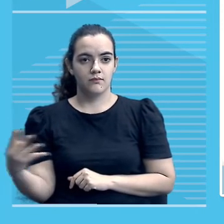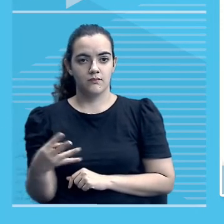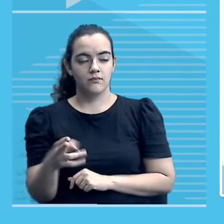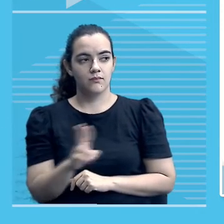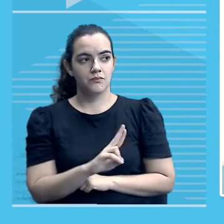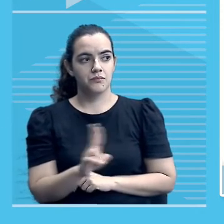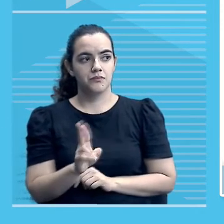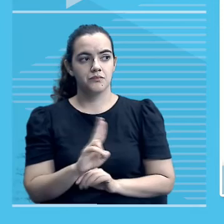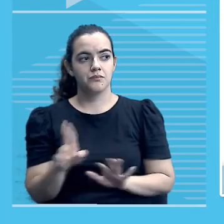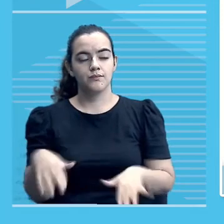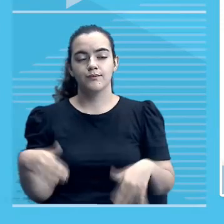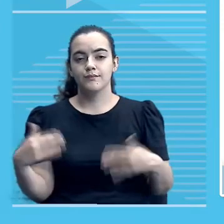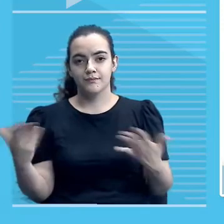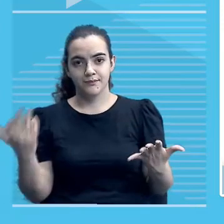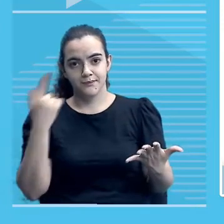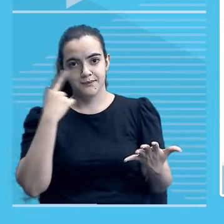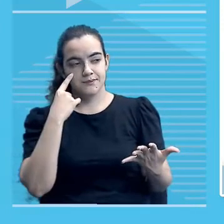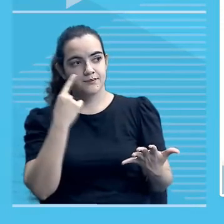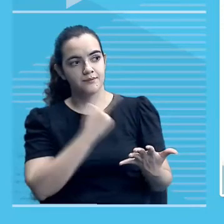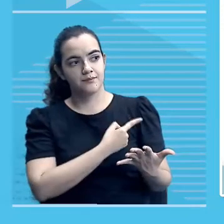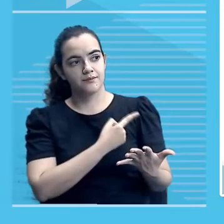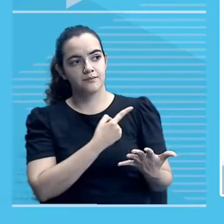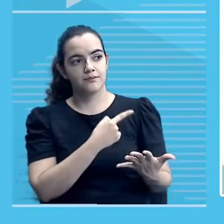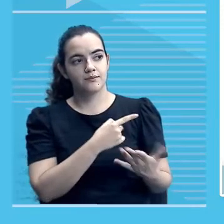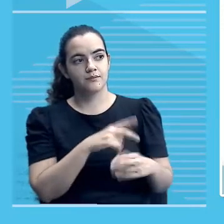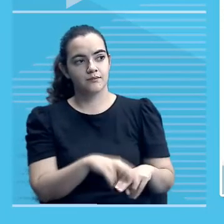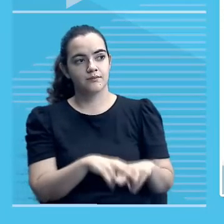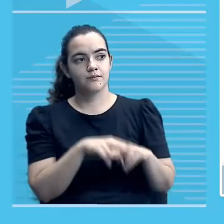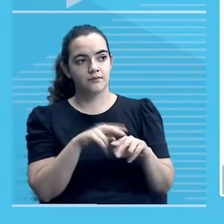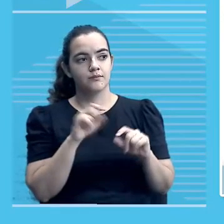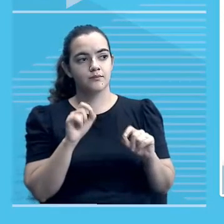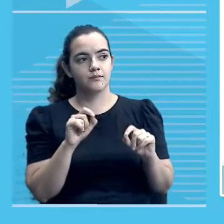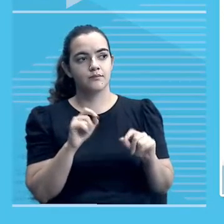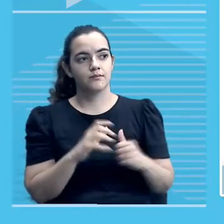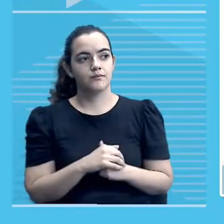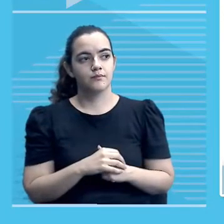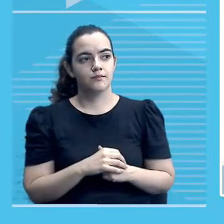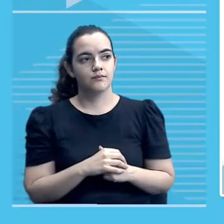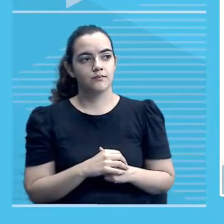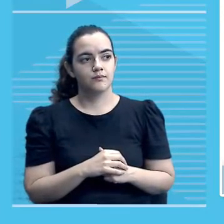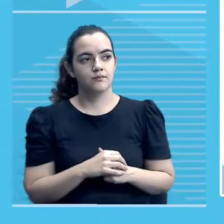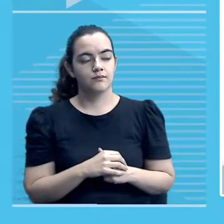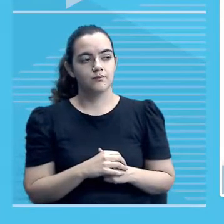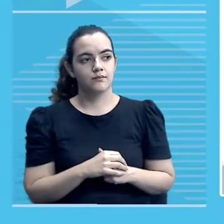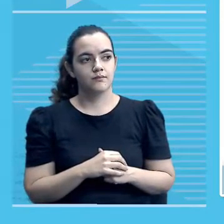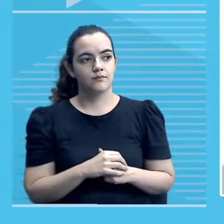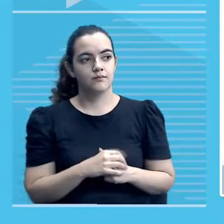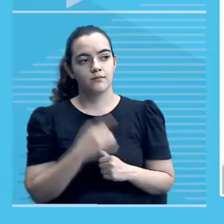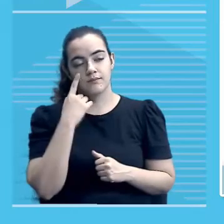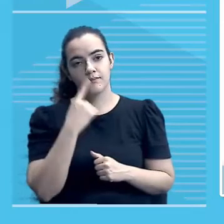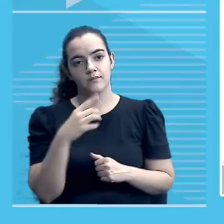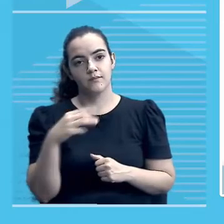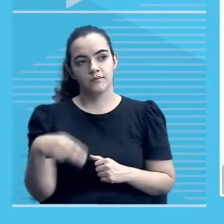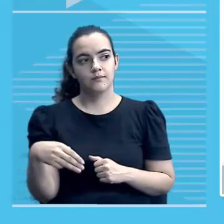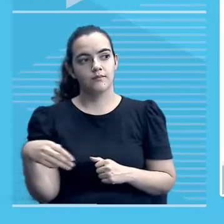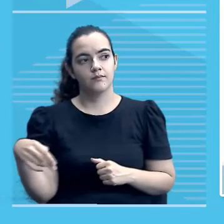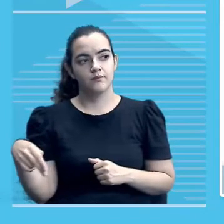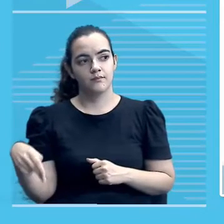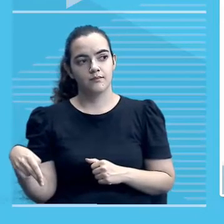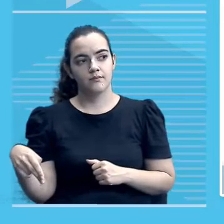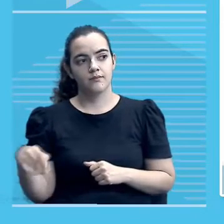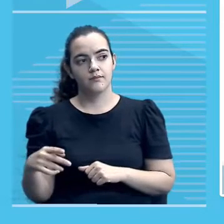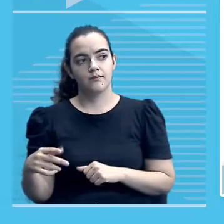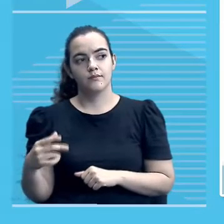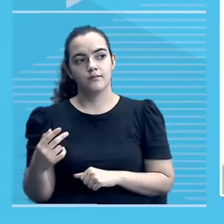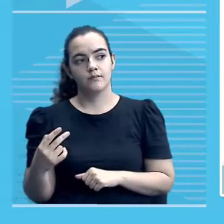oso, certo? Vai ser o sulfato manganoso. Olha aí, o manganês mais 2, ó. Até porque o sulfato é